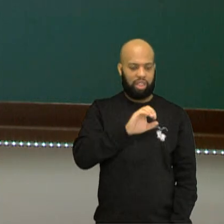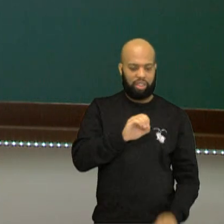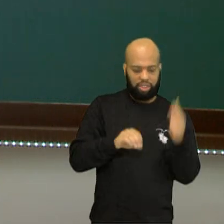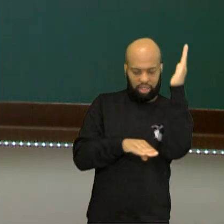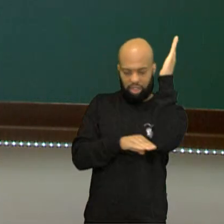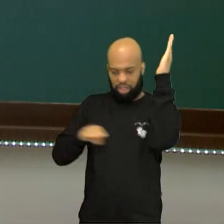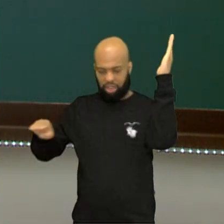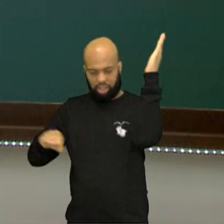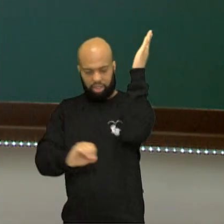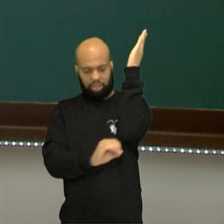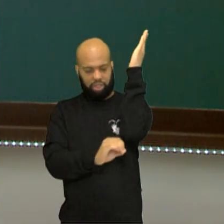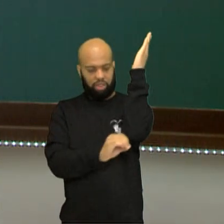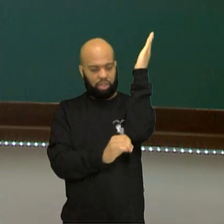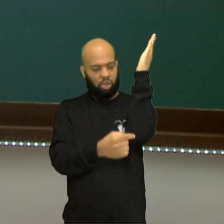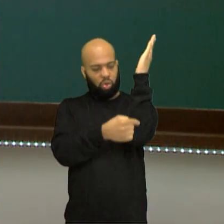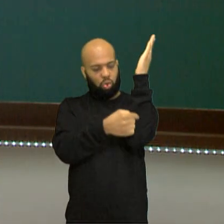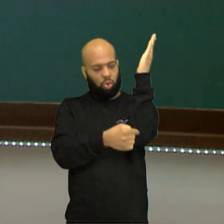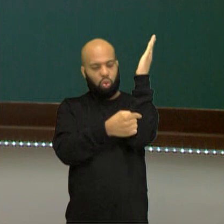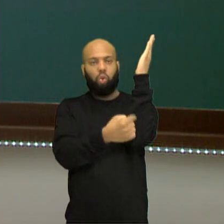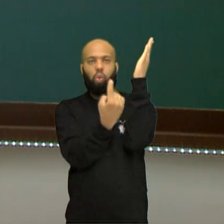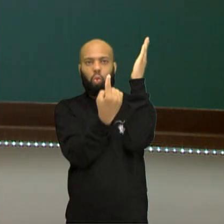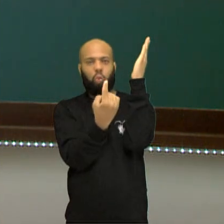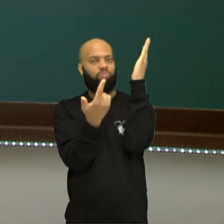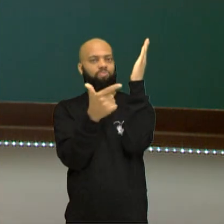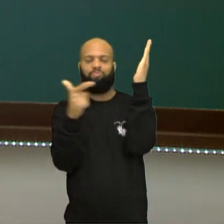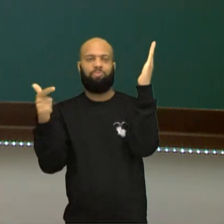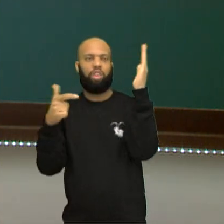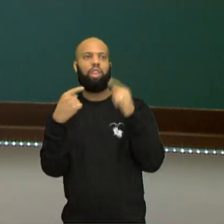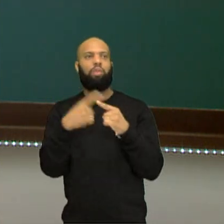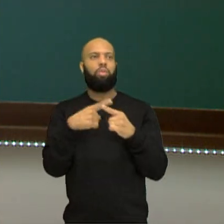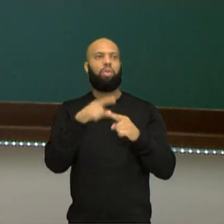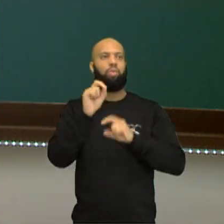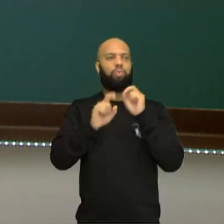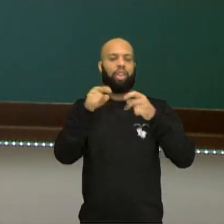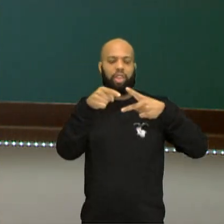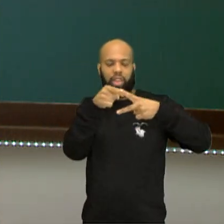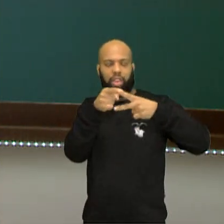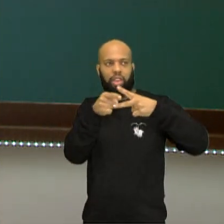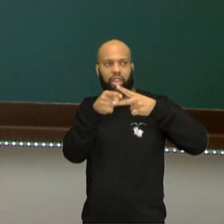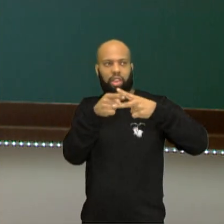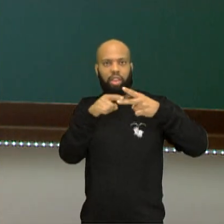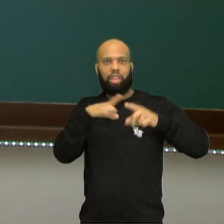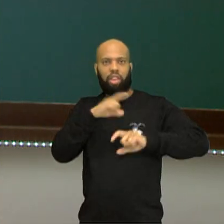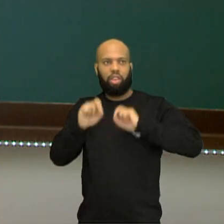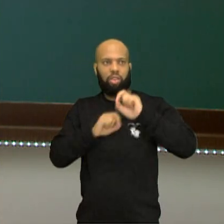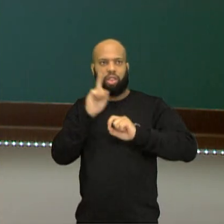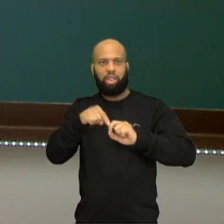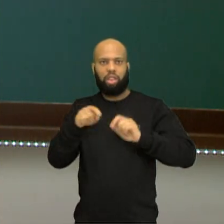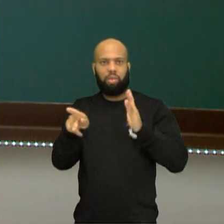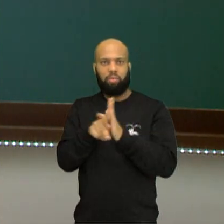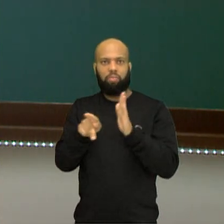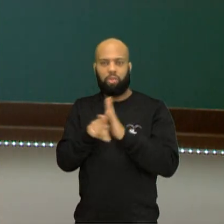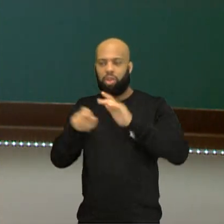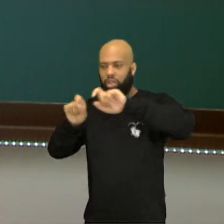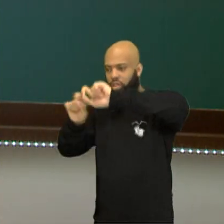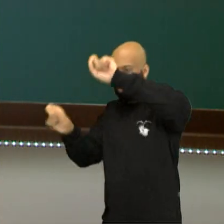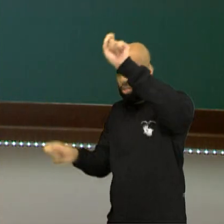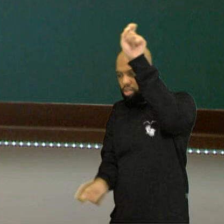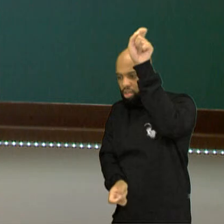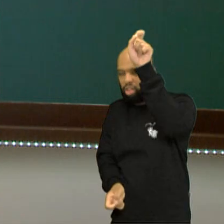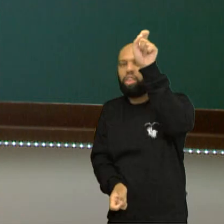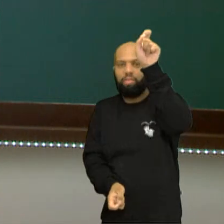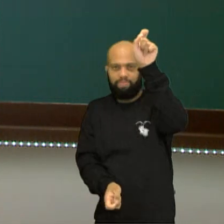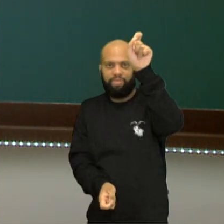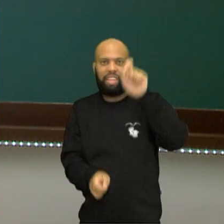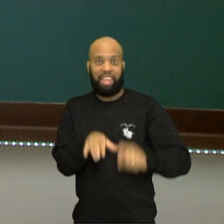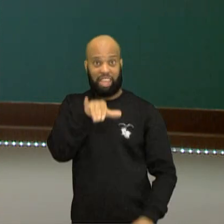1 para y, ele não vai interceptar, porque seria aqueles ângulos que estão sobre o eixo y. Então, não deixem de anotar e